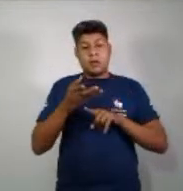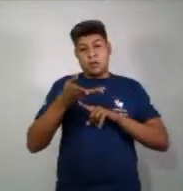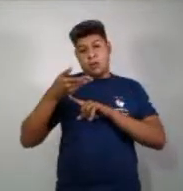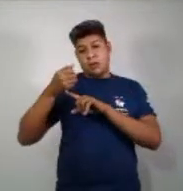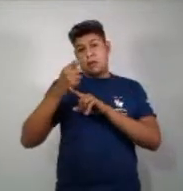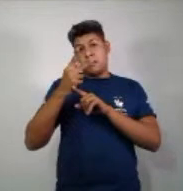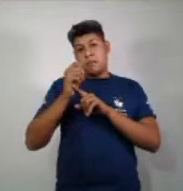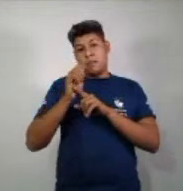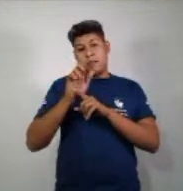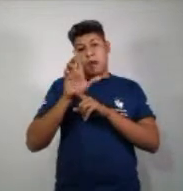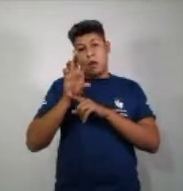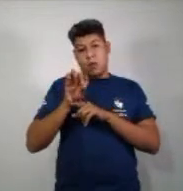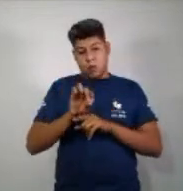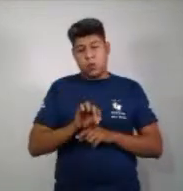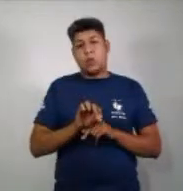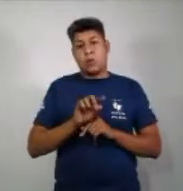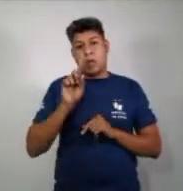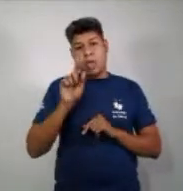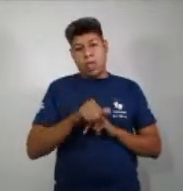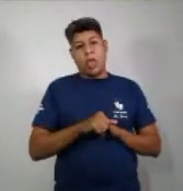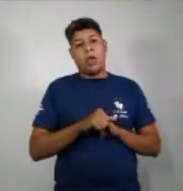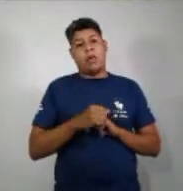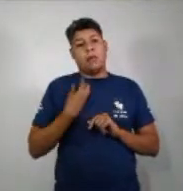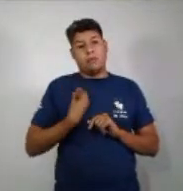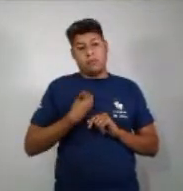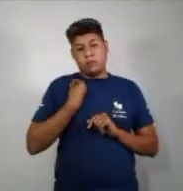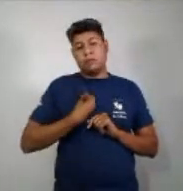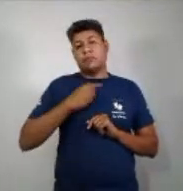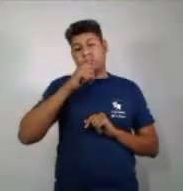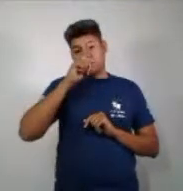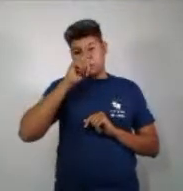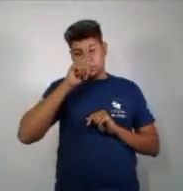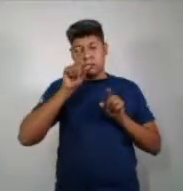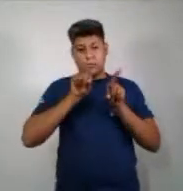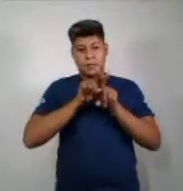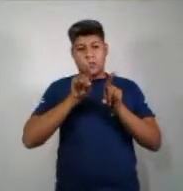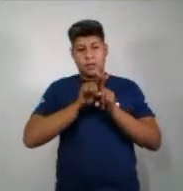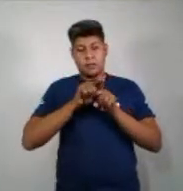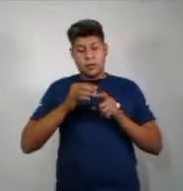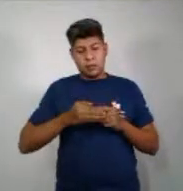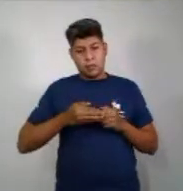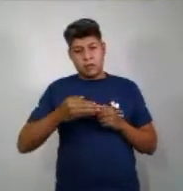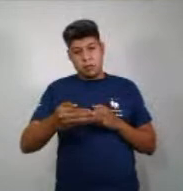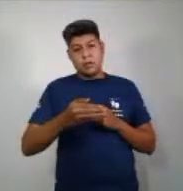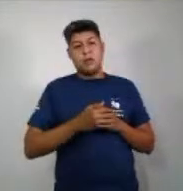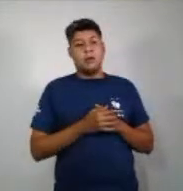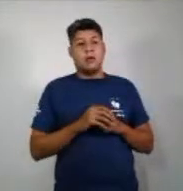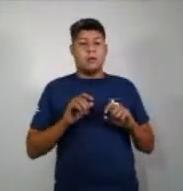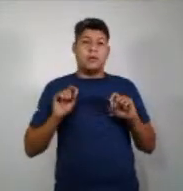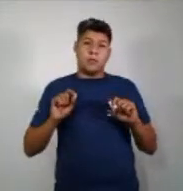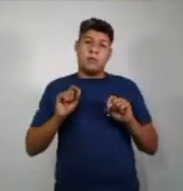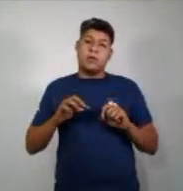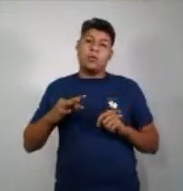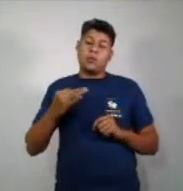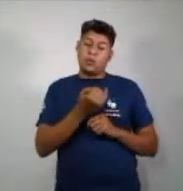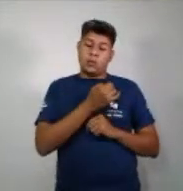Rona. A gente editou o Não Perca Seu Latim, vai editar agora esse Rosa e Rona, e acho que a gente